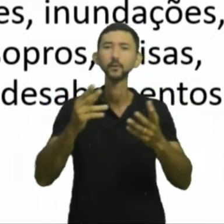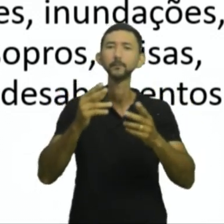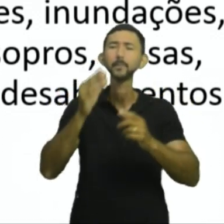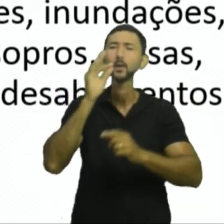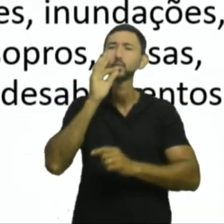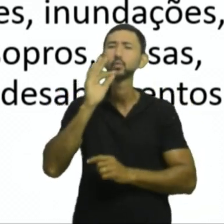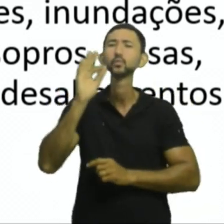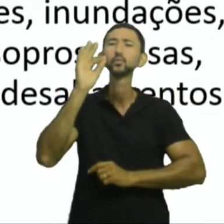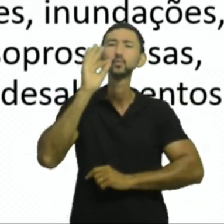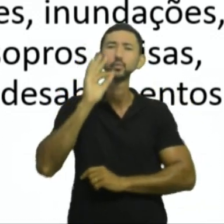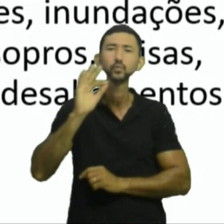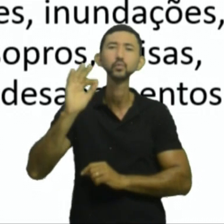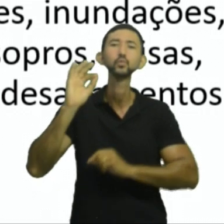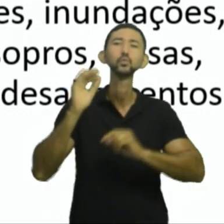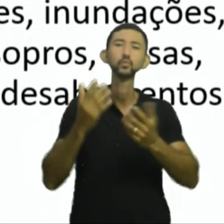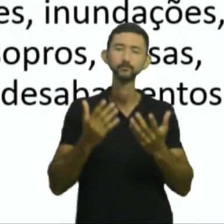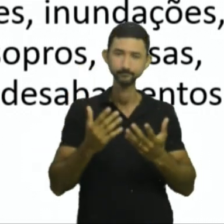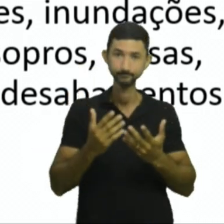assobios,